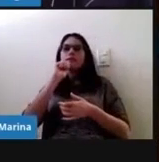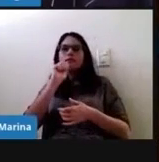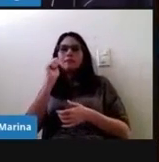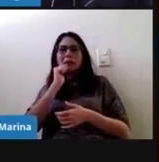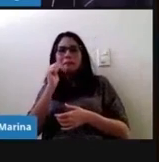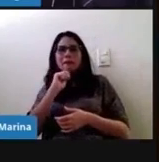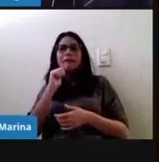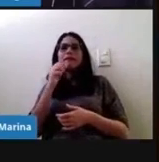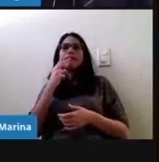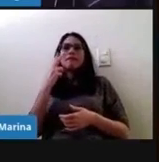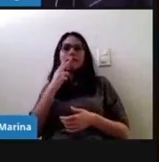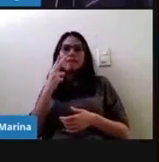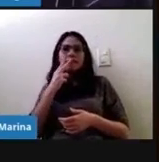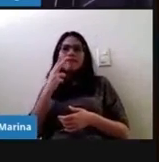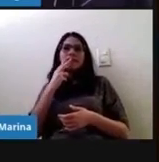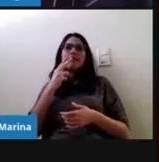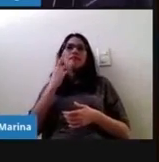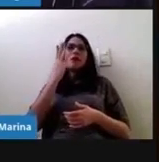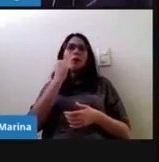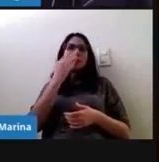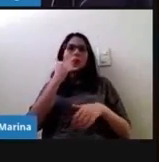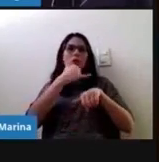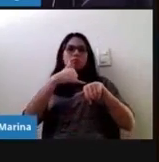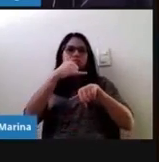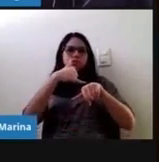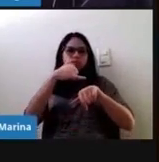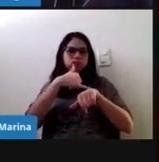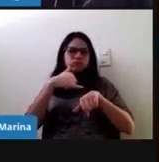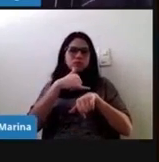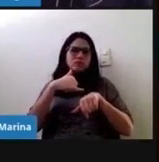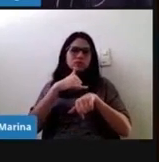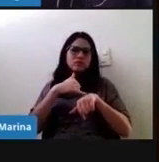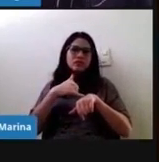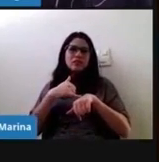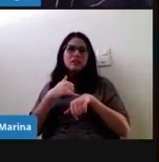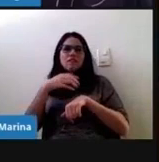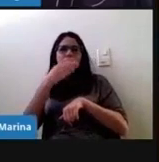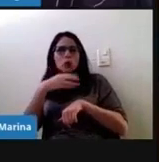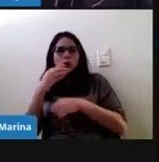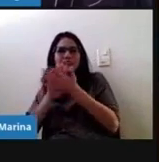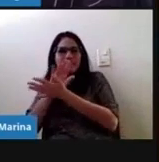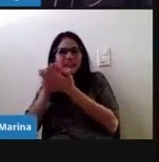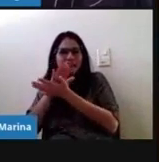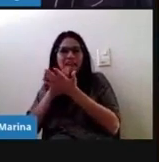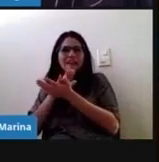tabagismo, comidas com alto teor de gordura, baixa ingestão de frutas,